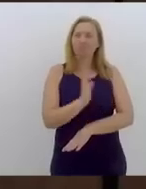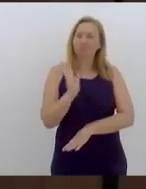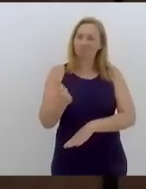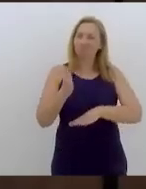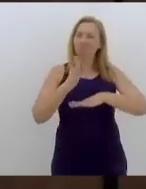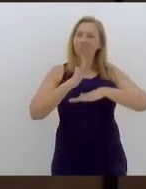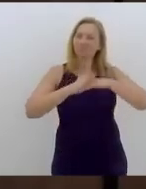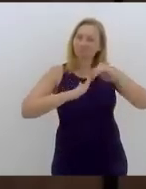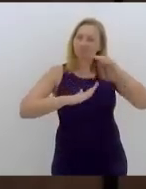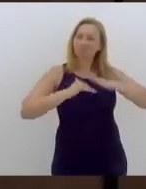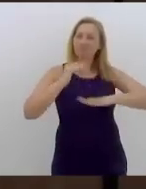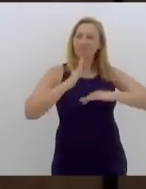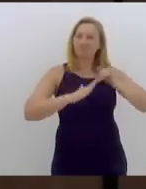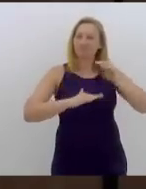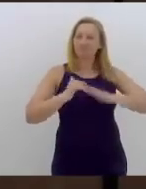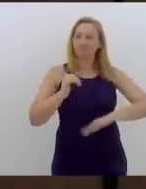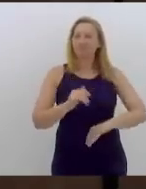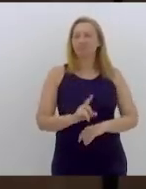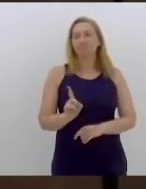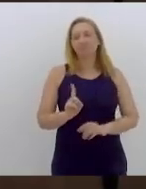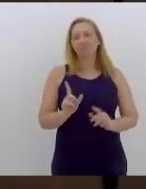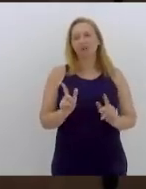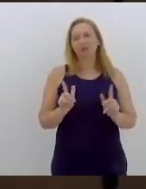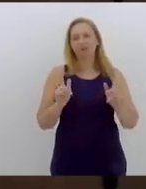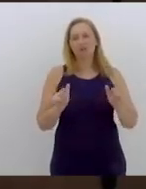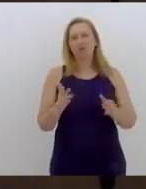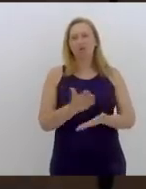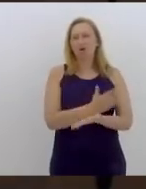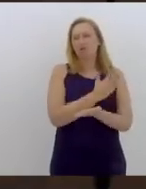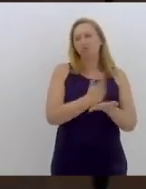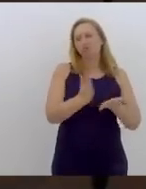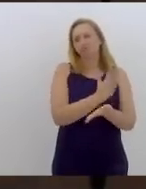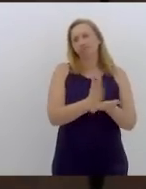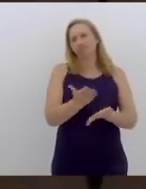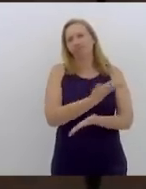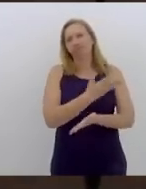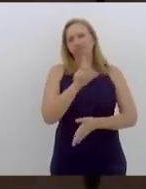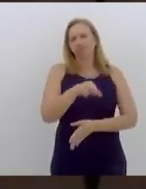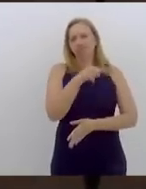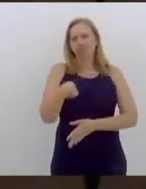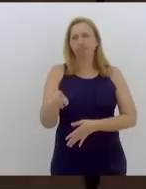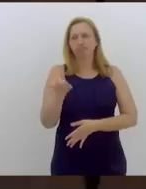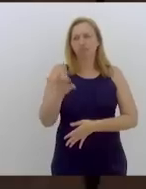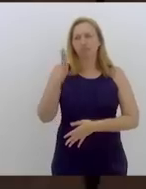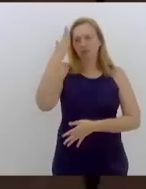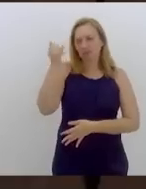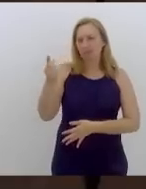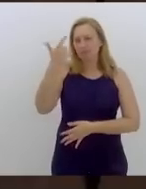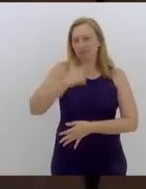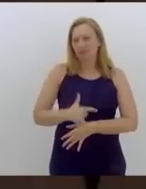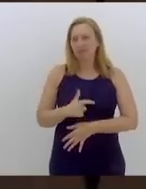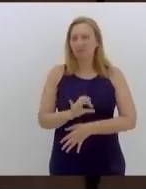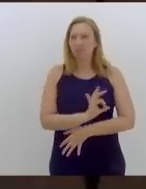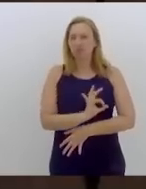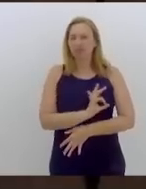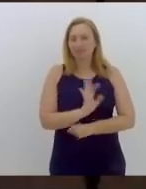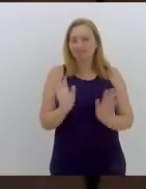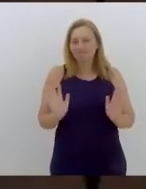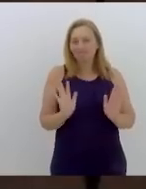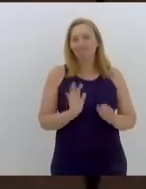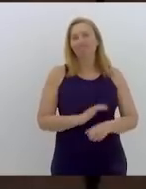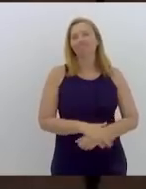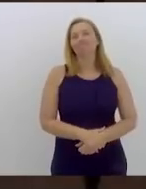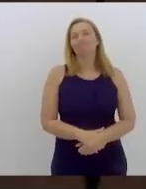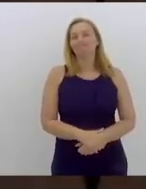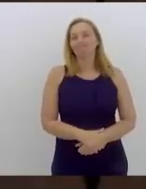profissão não é o caso de alguns colegas que foram excluídos que só sabe ser polícia tá